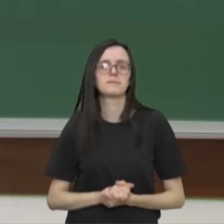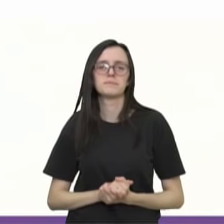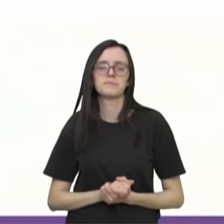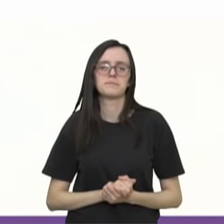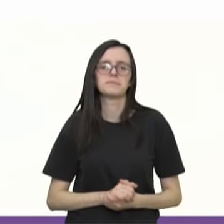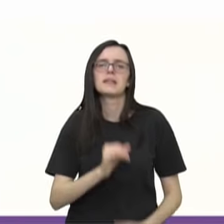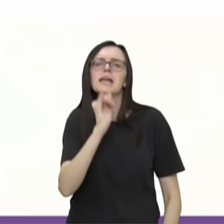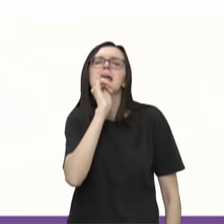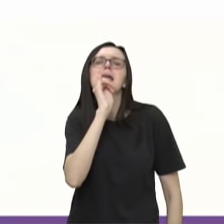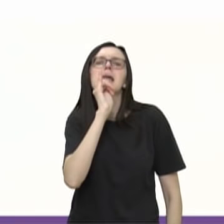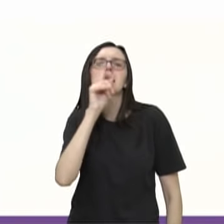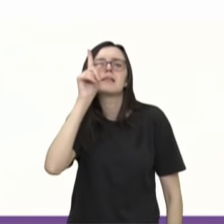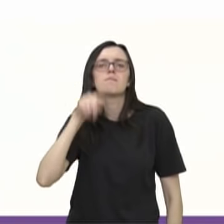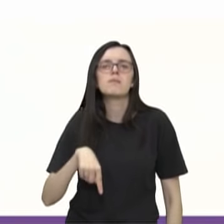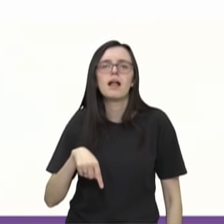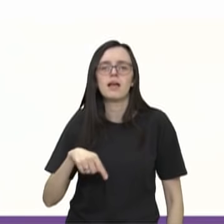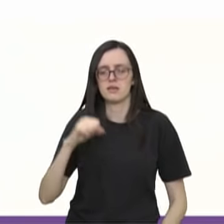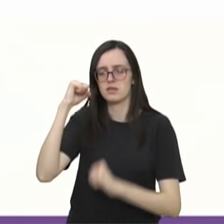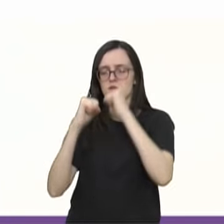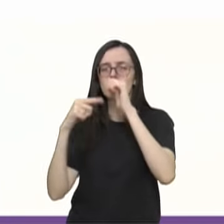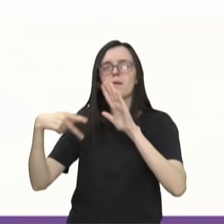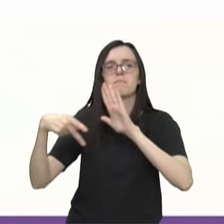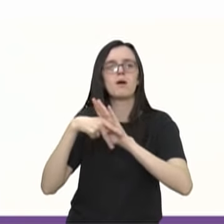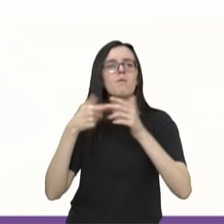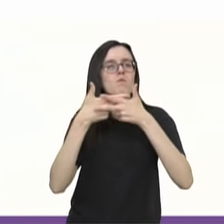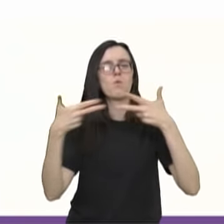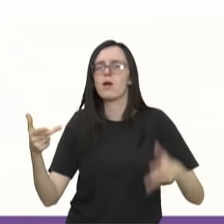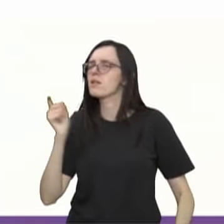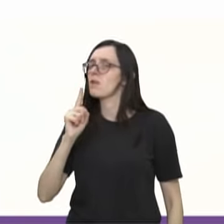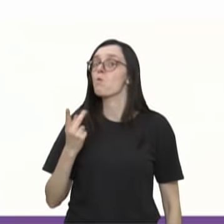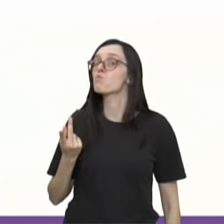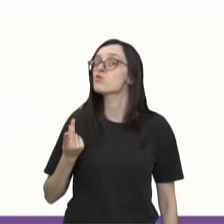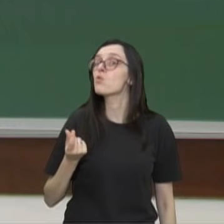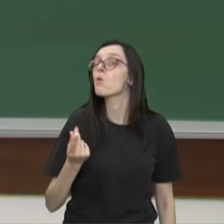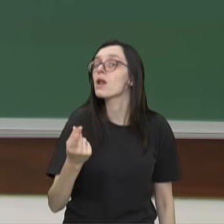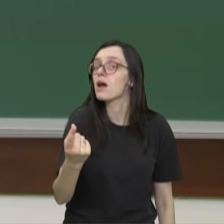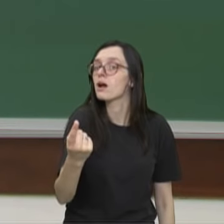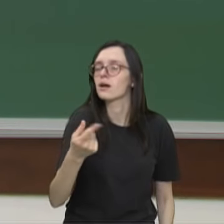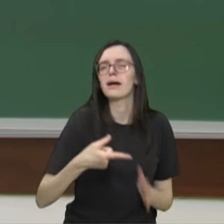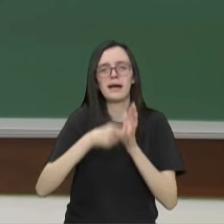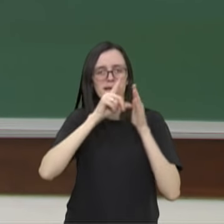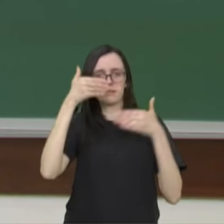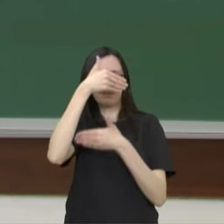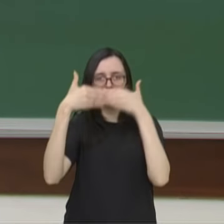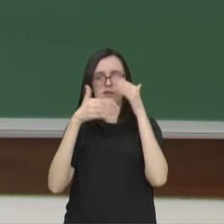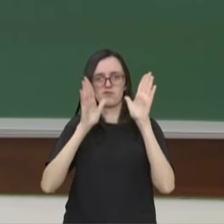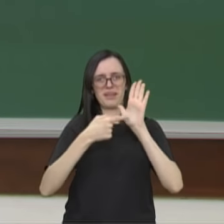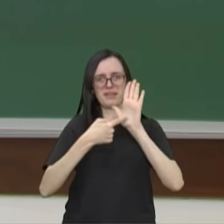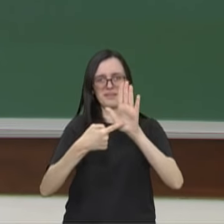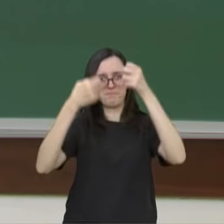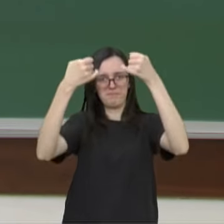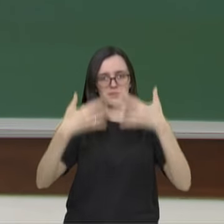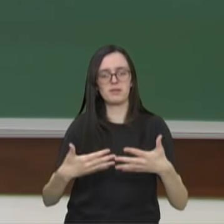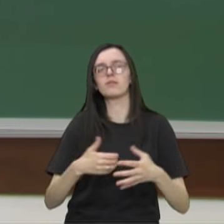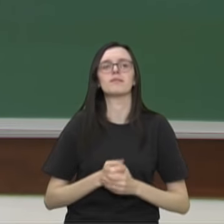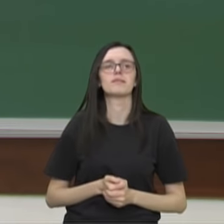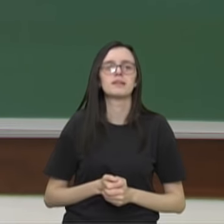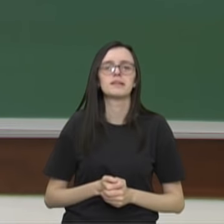exemplo de indústria de bens não duráveis que foi lá que nós começamos falar em um dos nossos slides anteriores